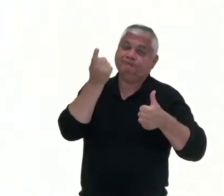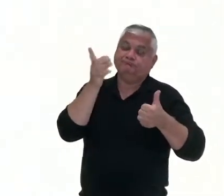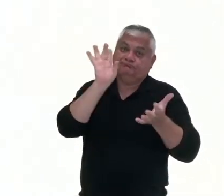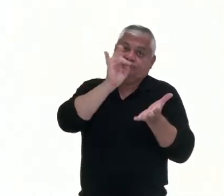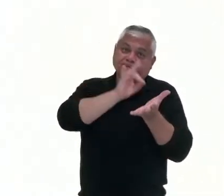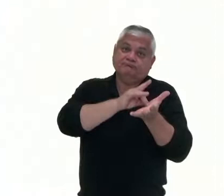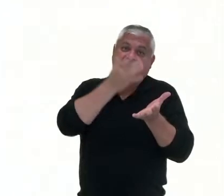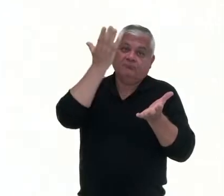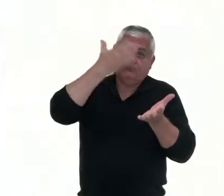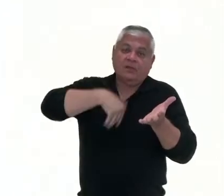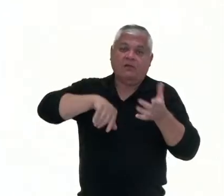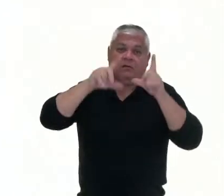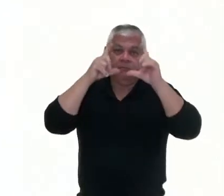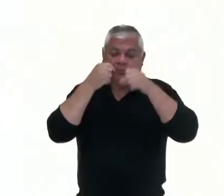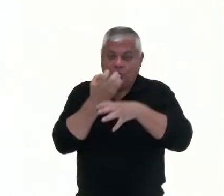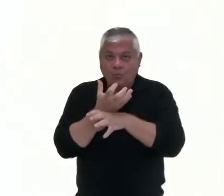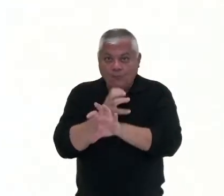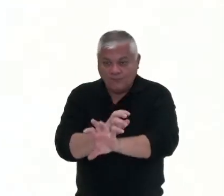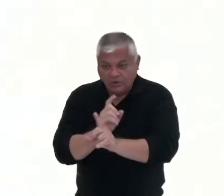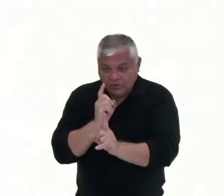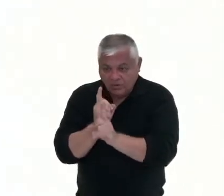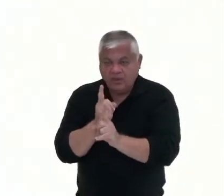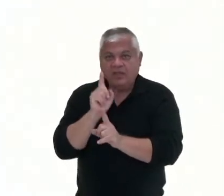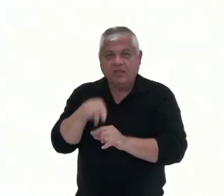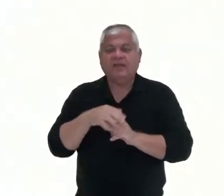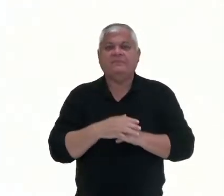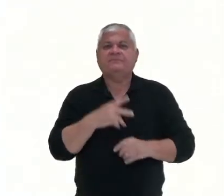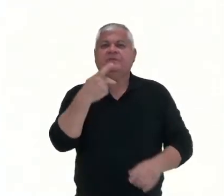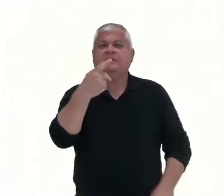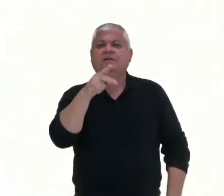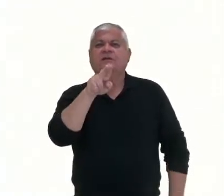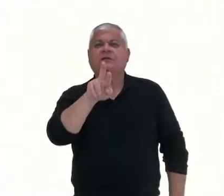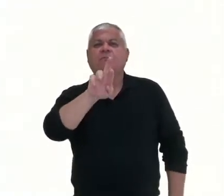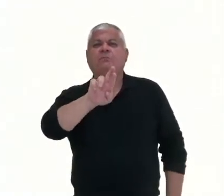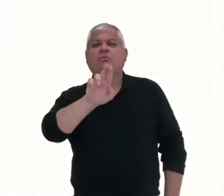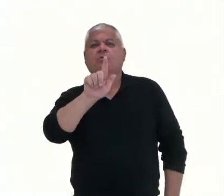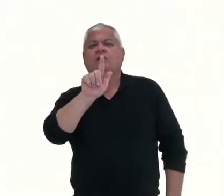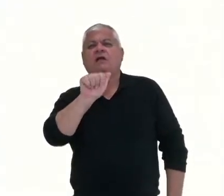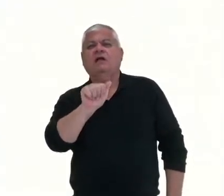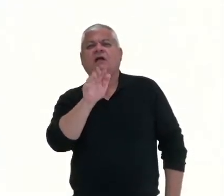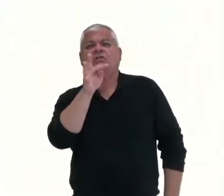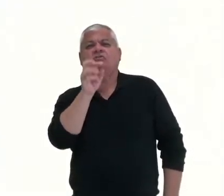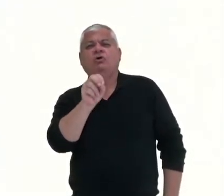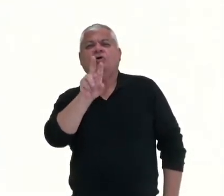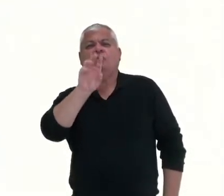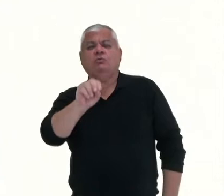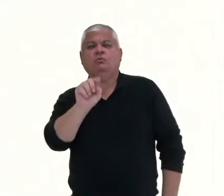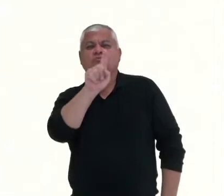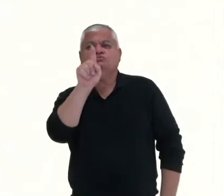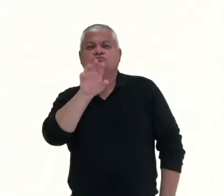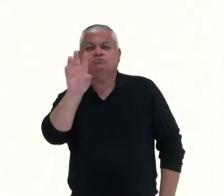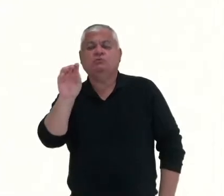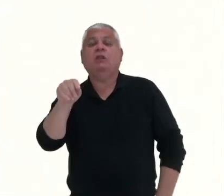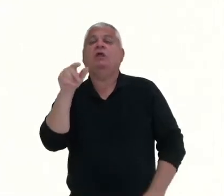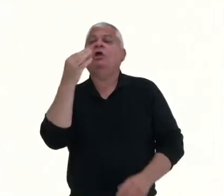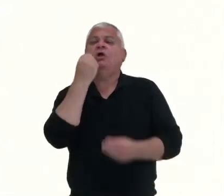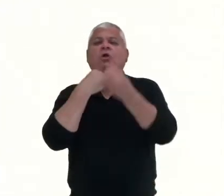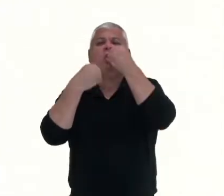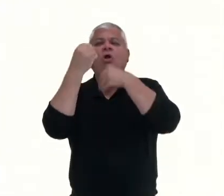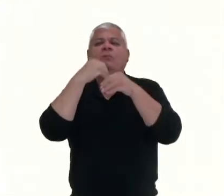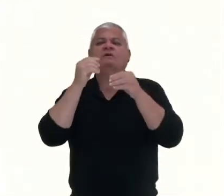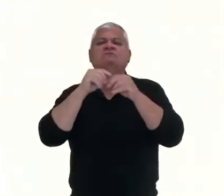que se tem fóssil, é o Purgatórios únio. Ele tinha hábitos arborícolas e era herbívoro. Então, o que